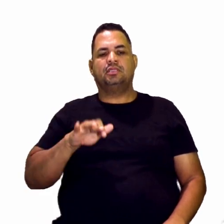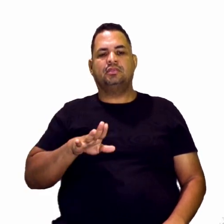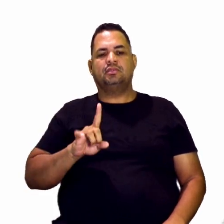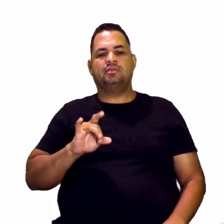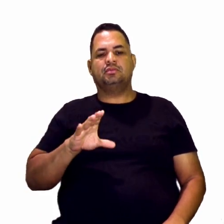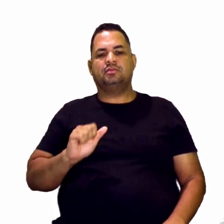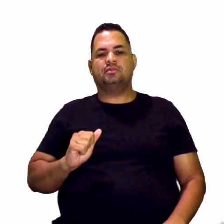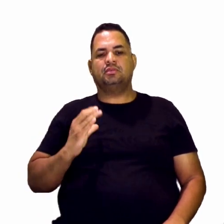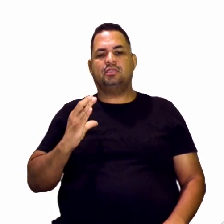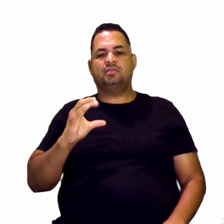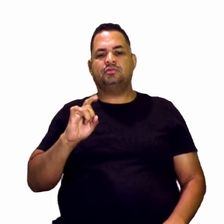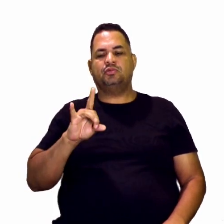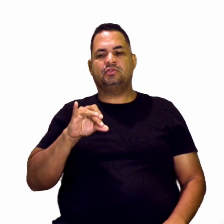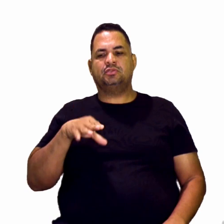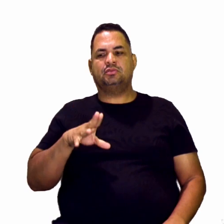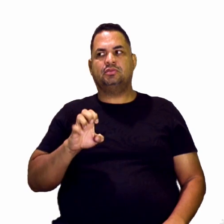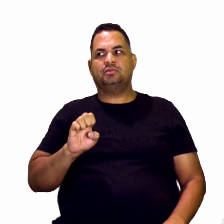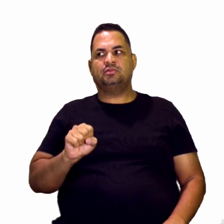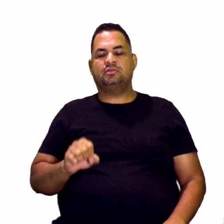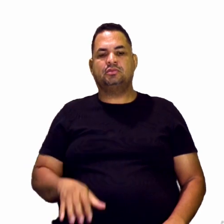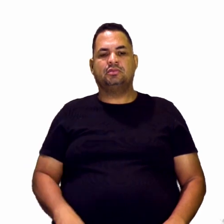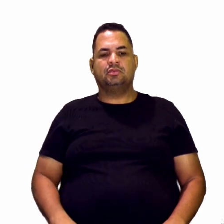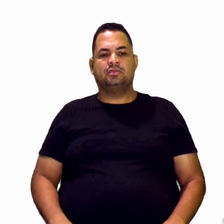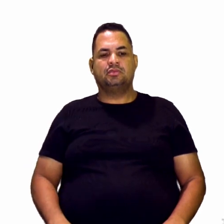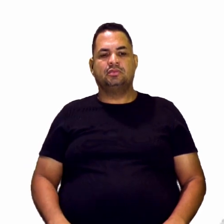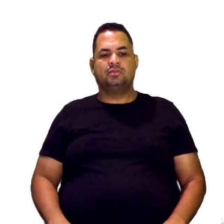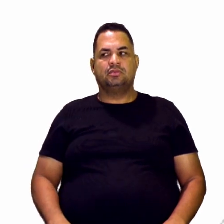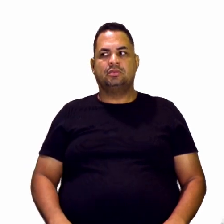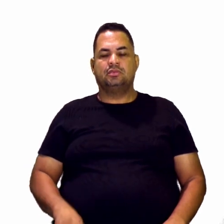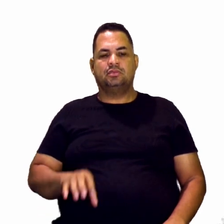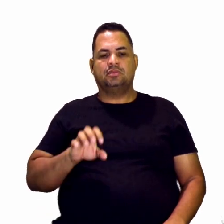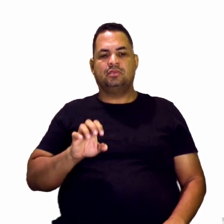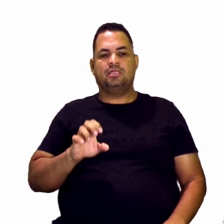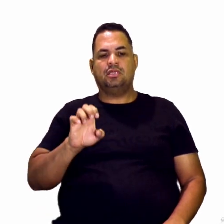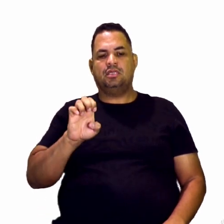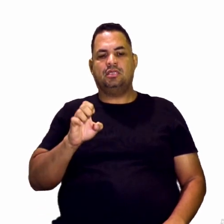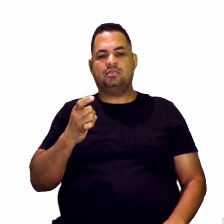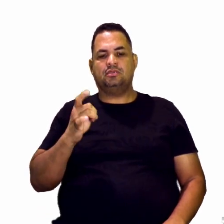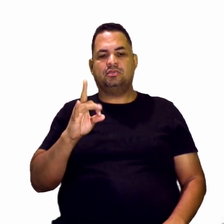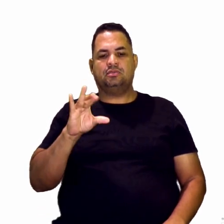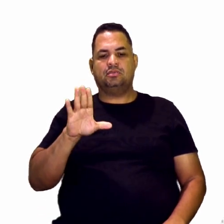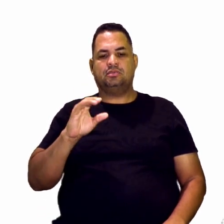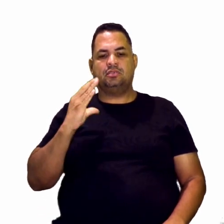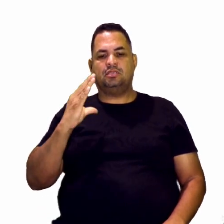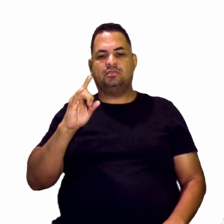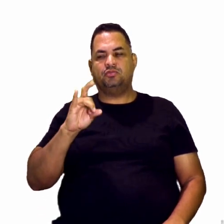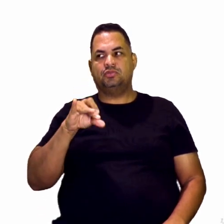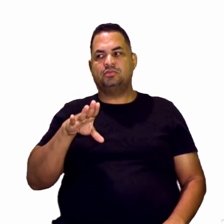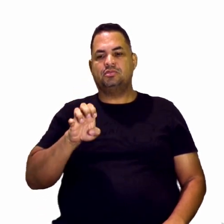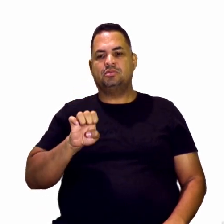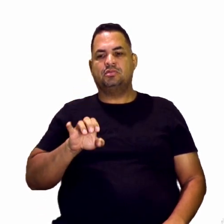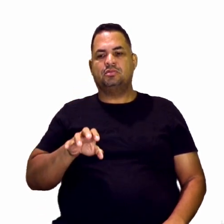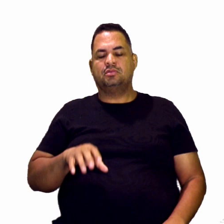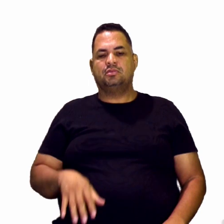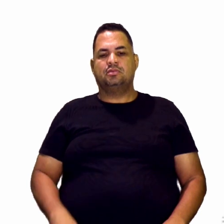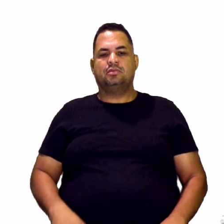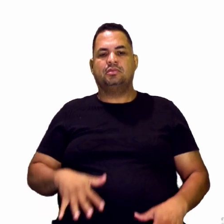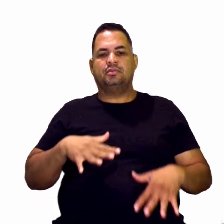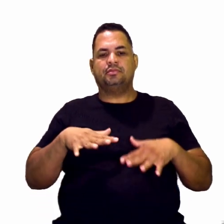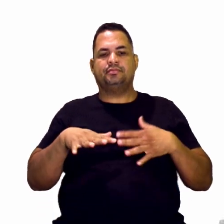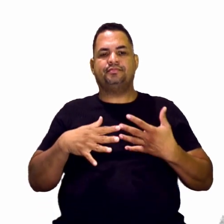Pinocitose e clasmocitose. E exocitose e clasmocitose. No caso aí dos